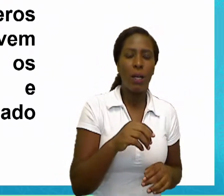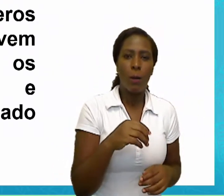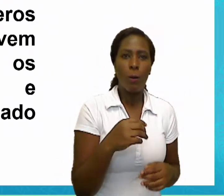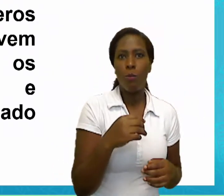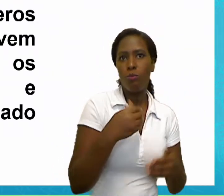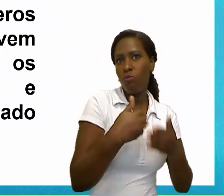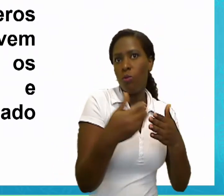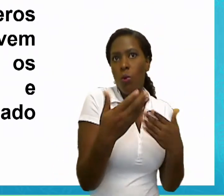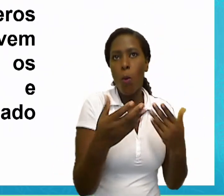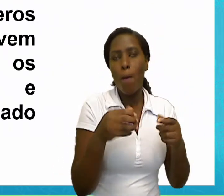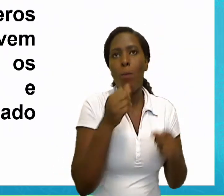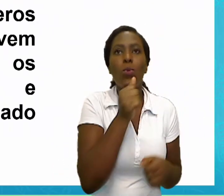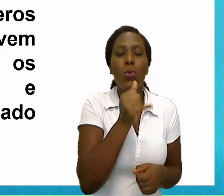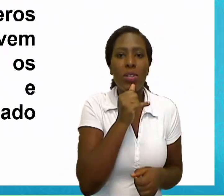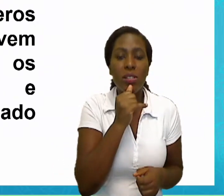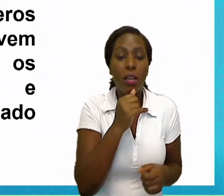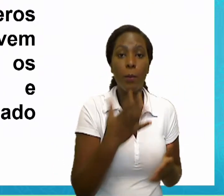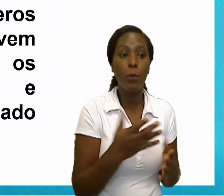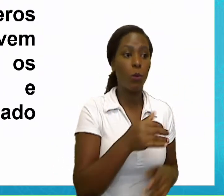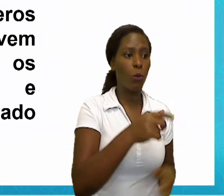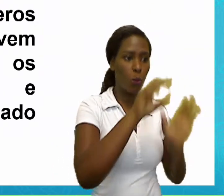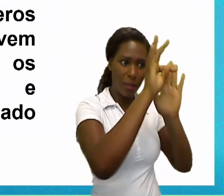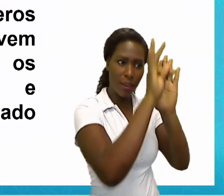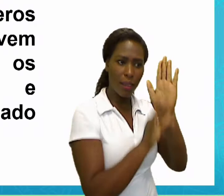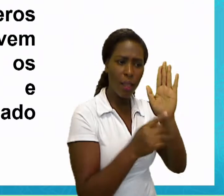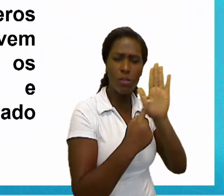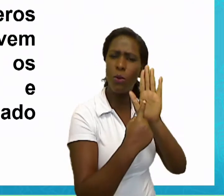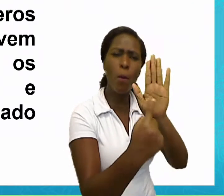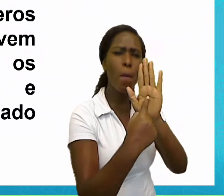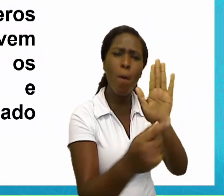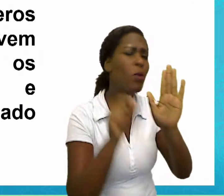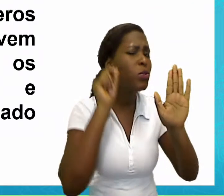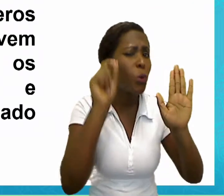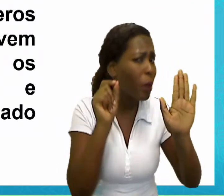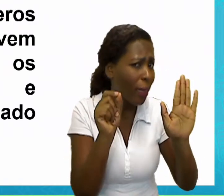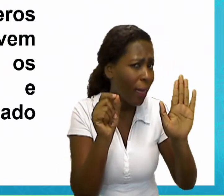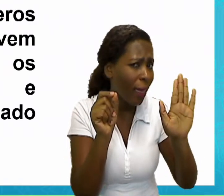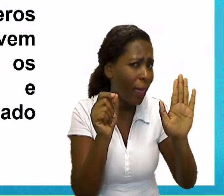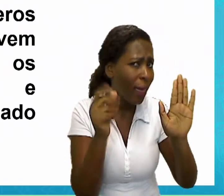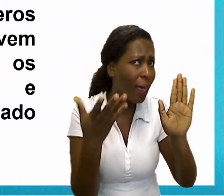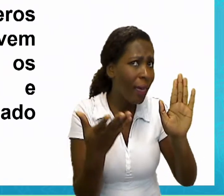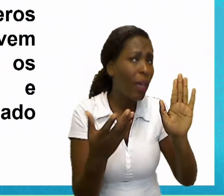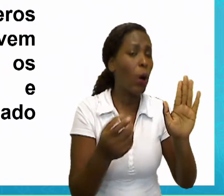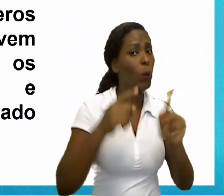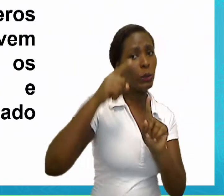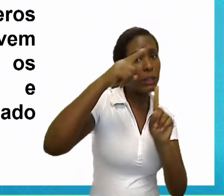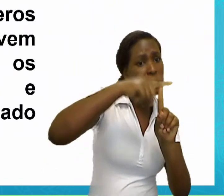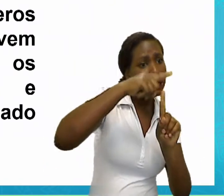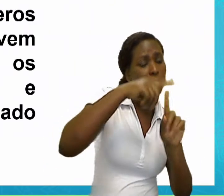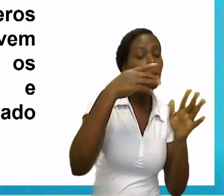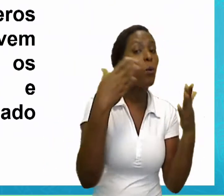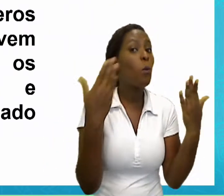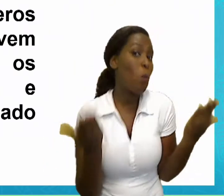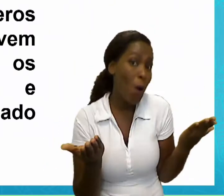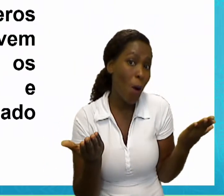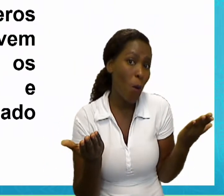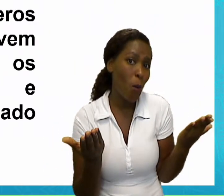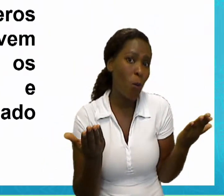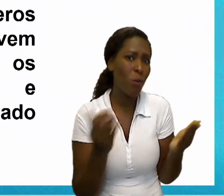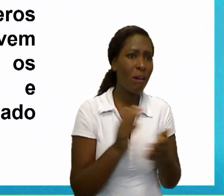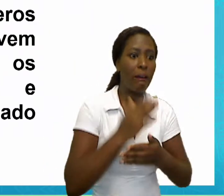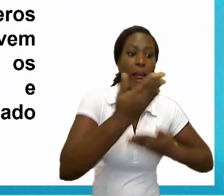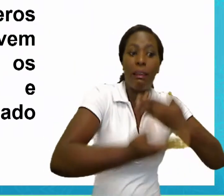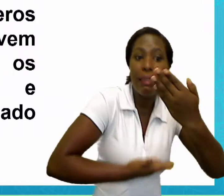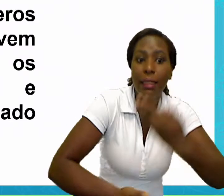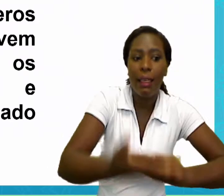conteúdo. Existem muitos gêneros textuais, os quais promovem uma interação entre os interlocutores, que